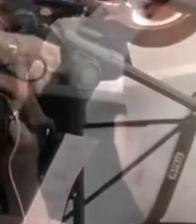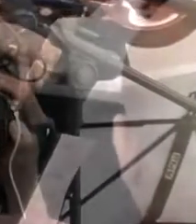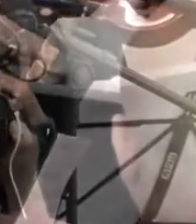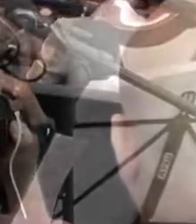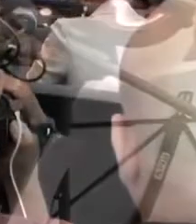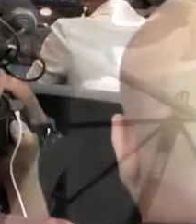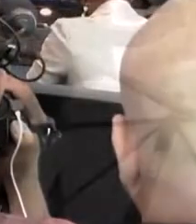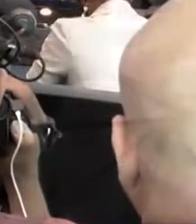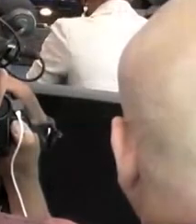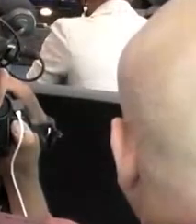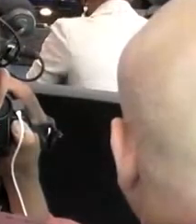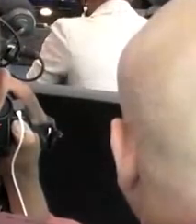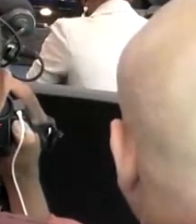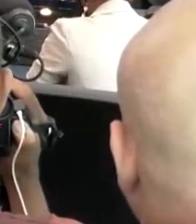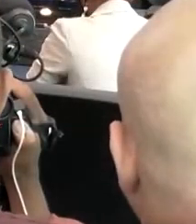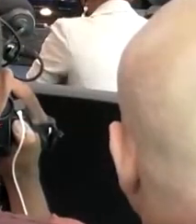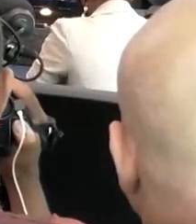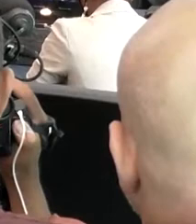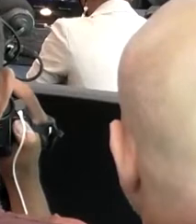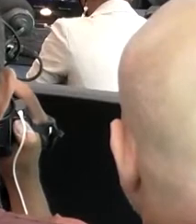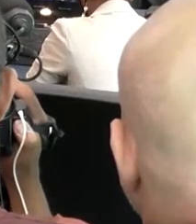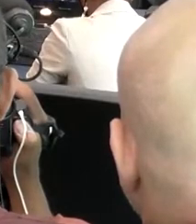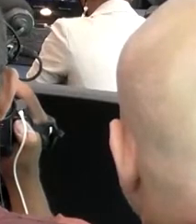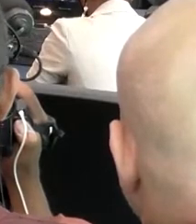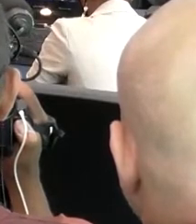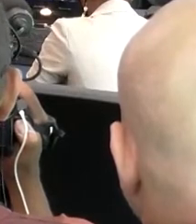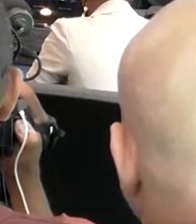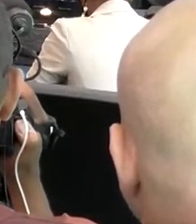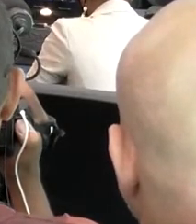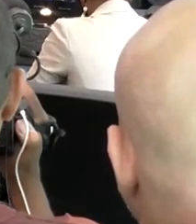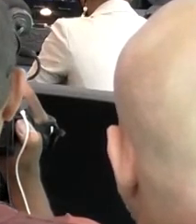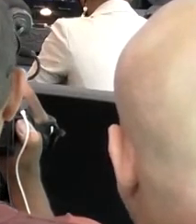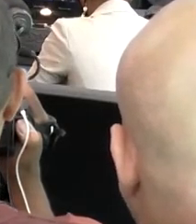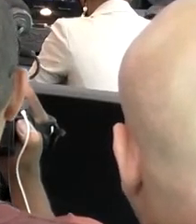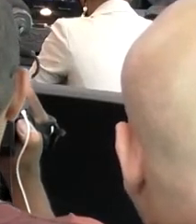E aí E aí